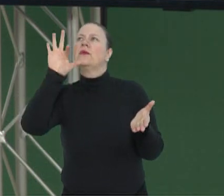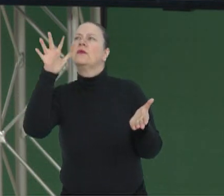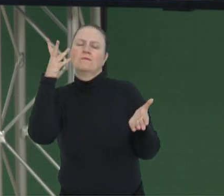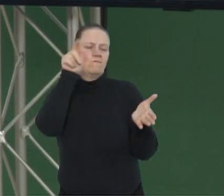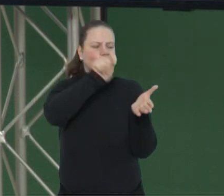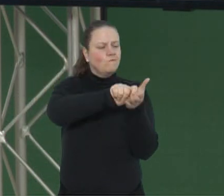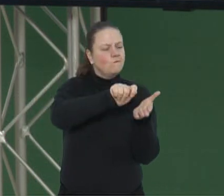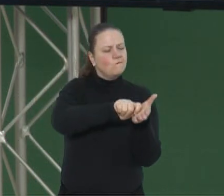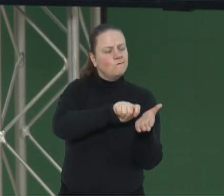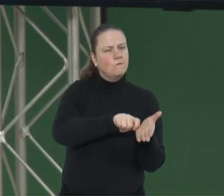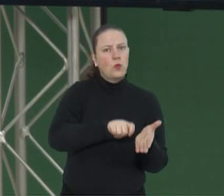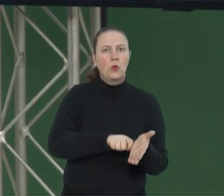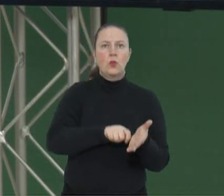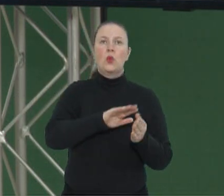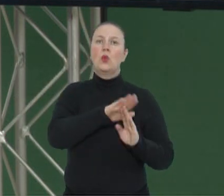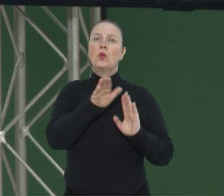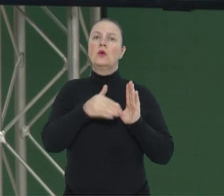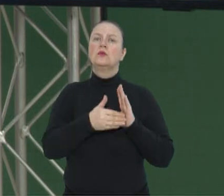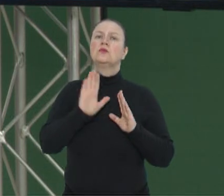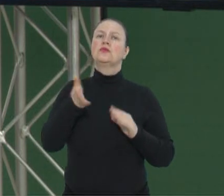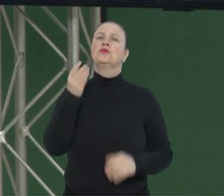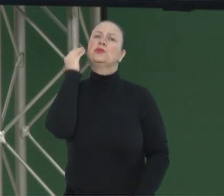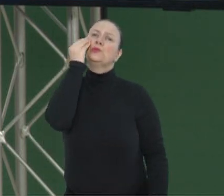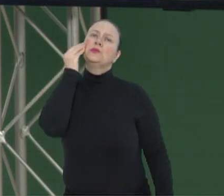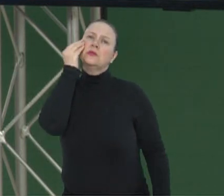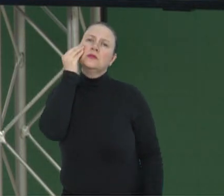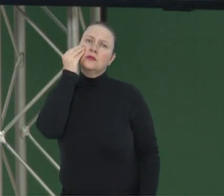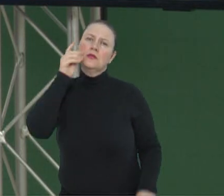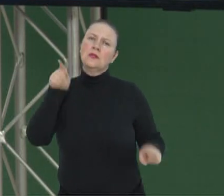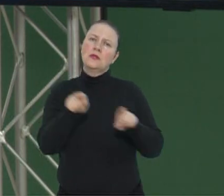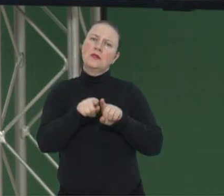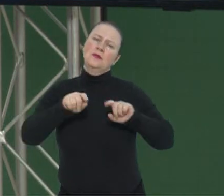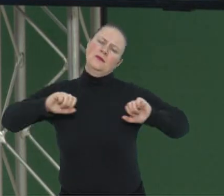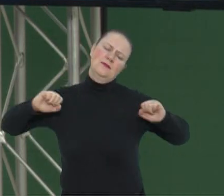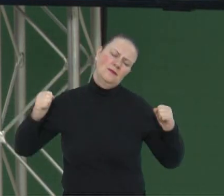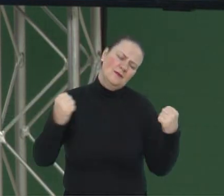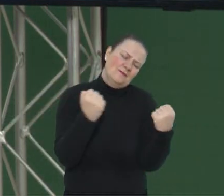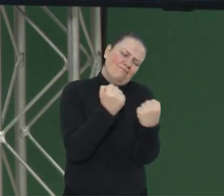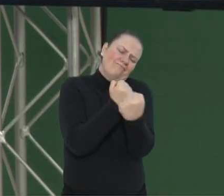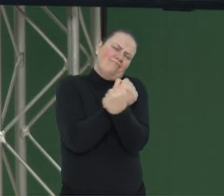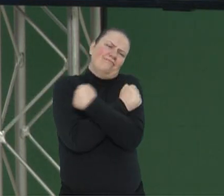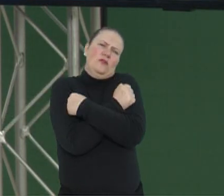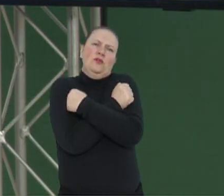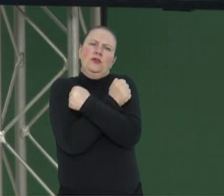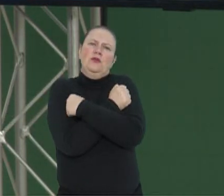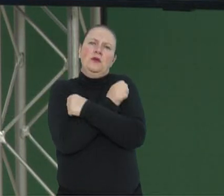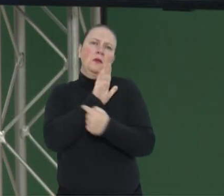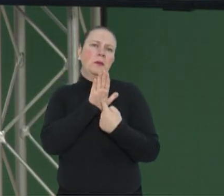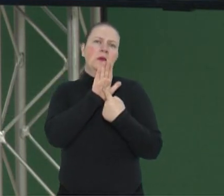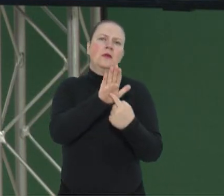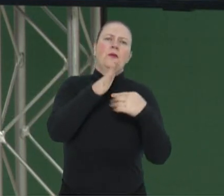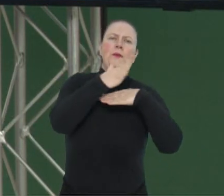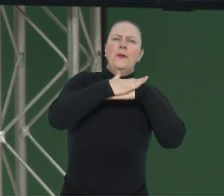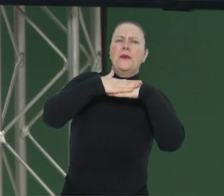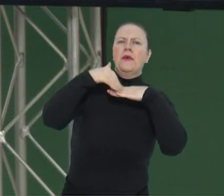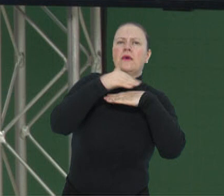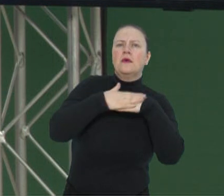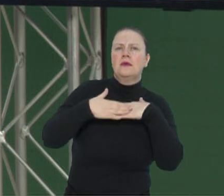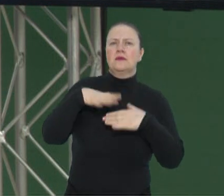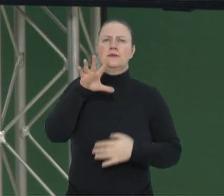memória justamente daquilo que você vivenciou, abraçar, um gesto afetivo, né? Quando fala